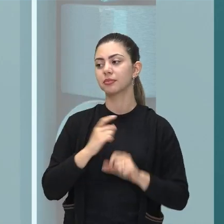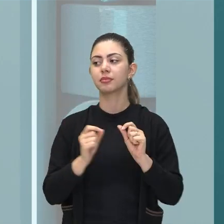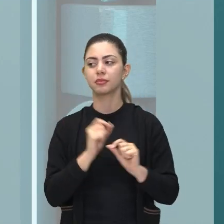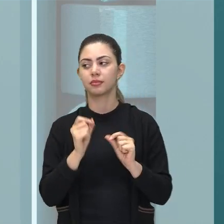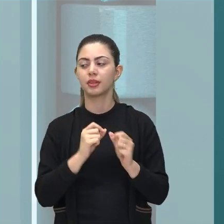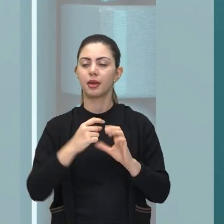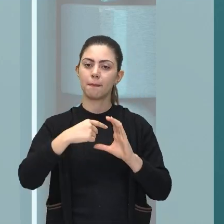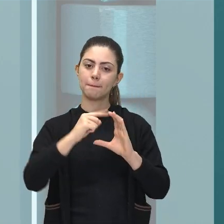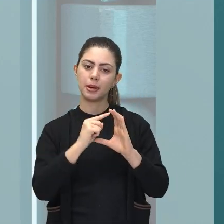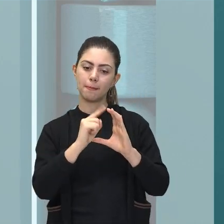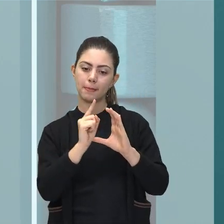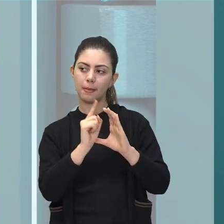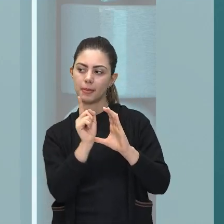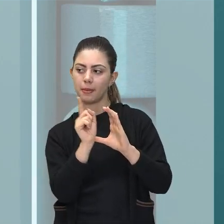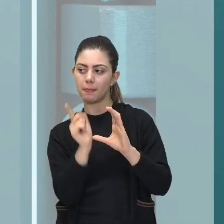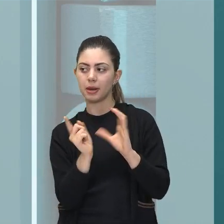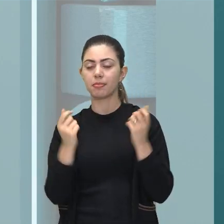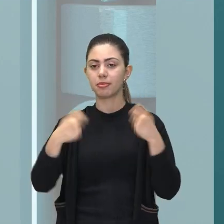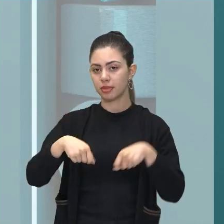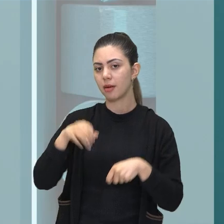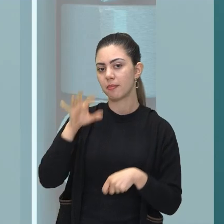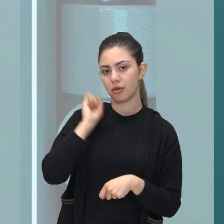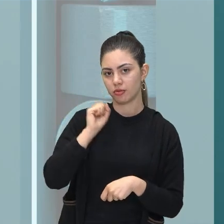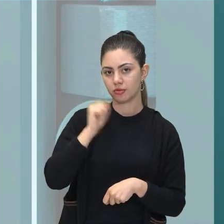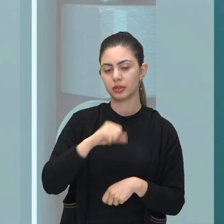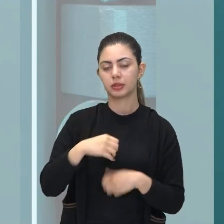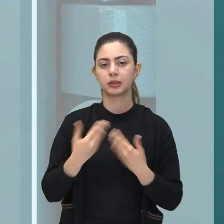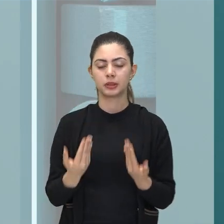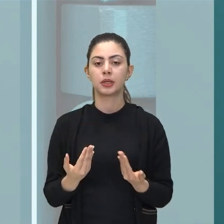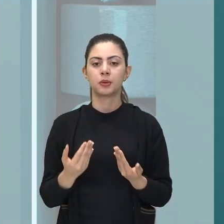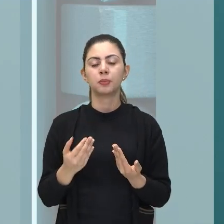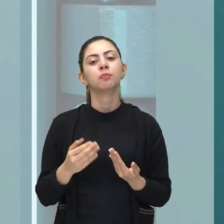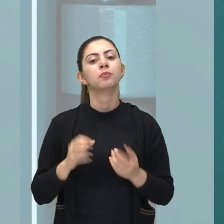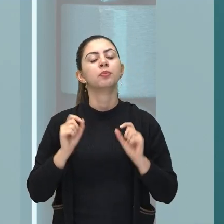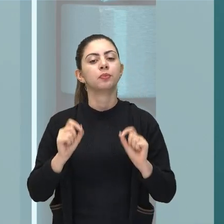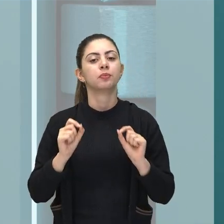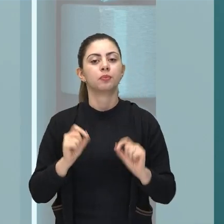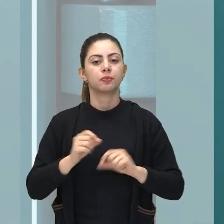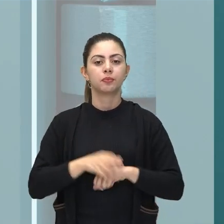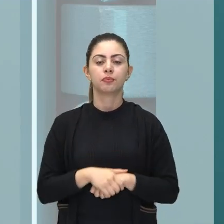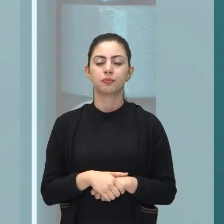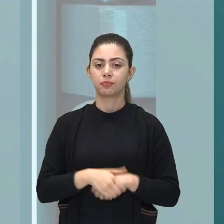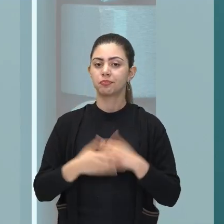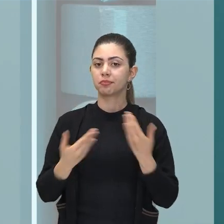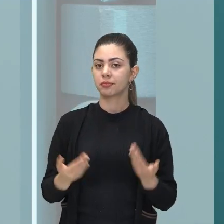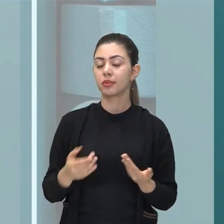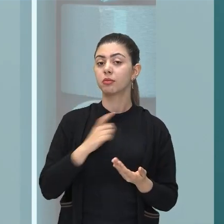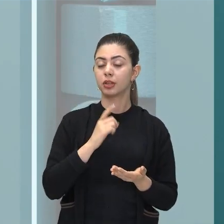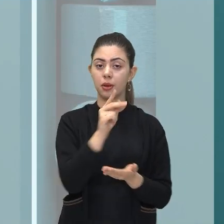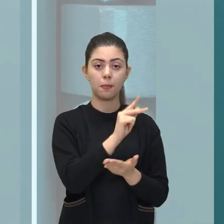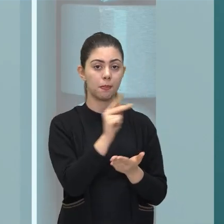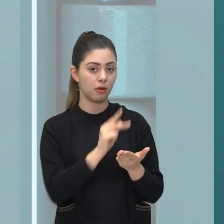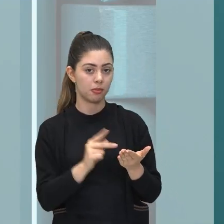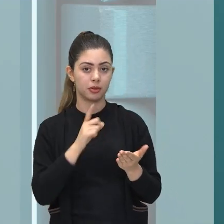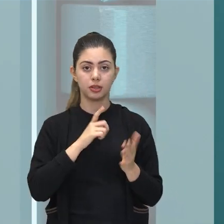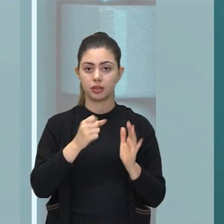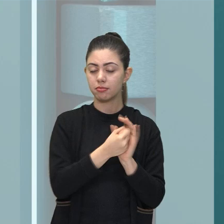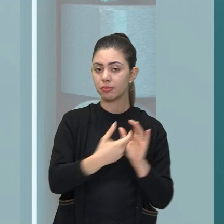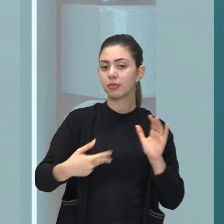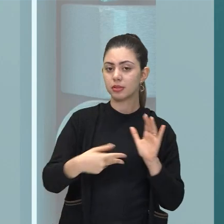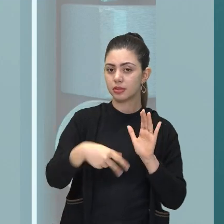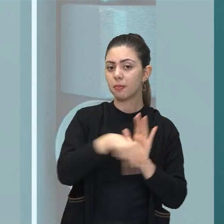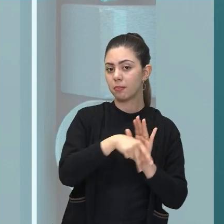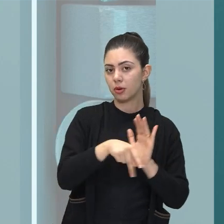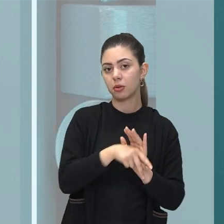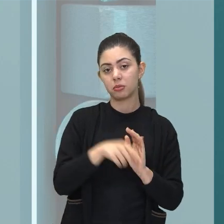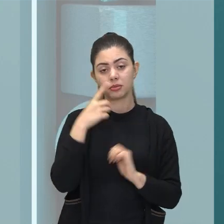dá para ouvir. Isso atesta muito sobre a qualidade do relógio. Mas o fato é que o poema traz alguns aspectos bem interessantes que a gente